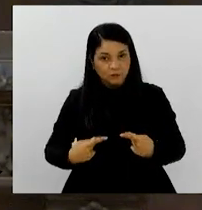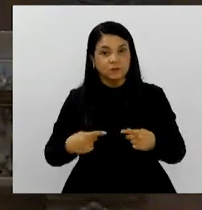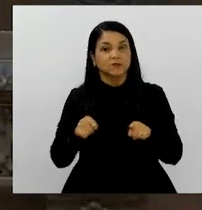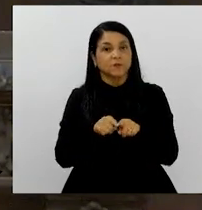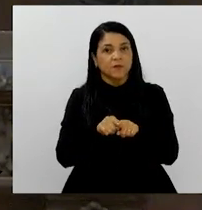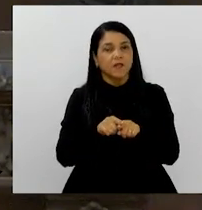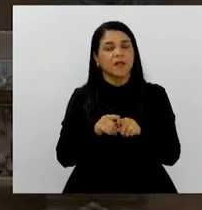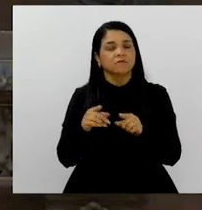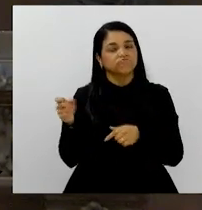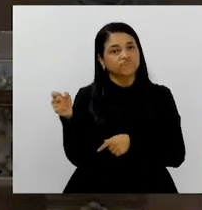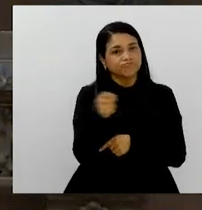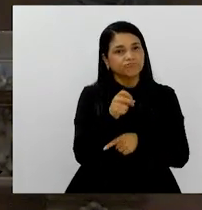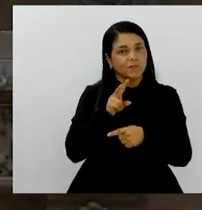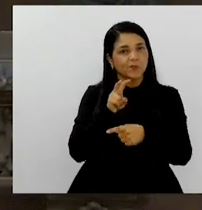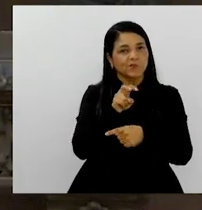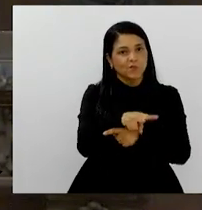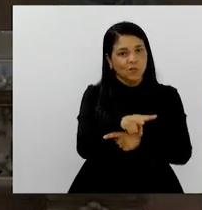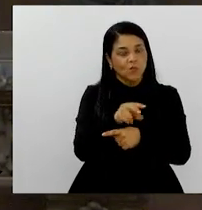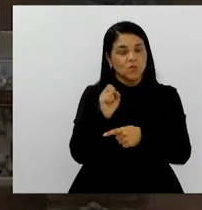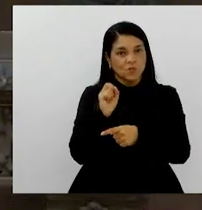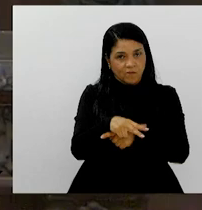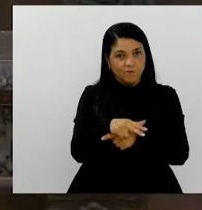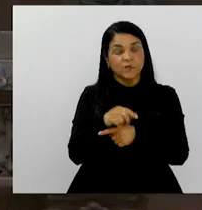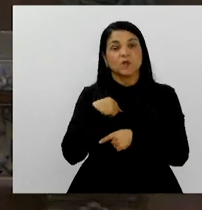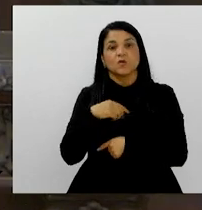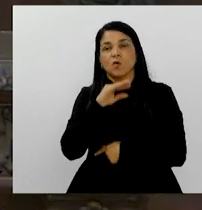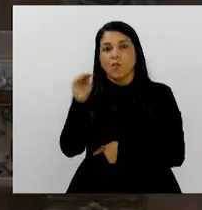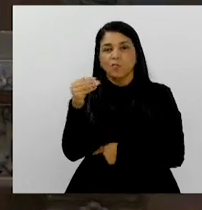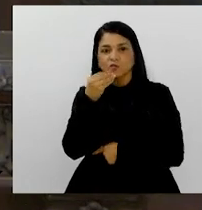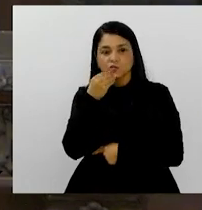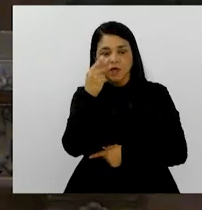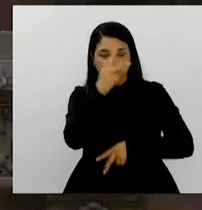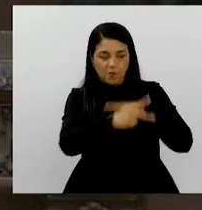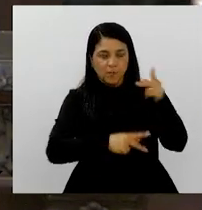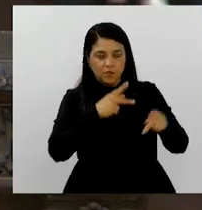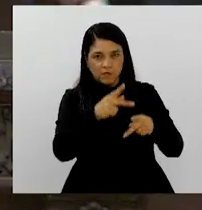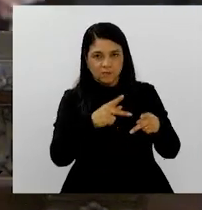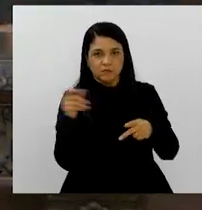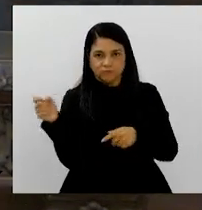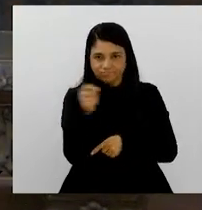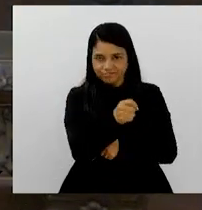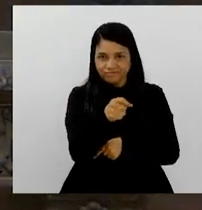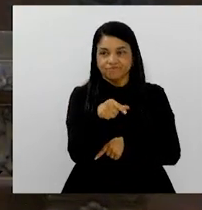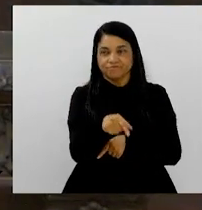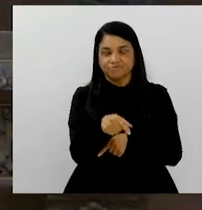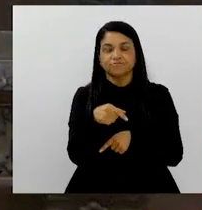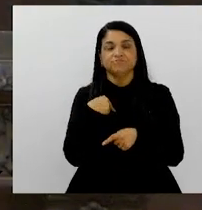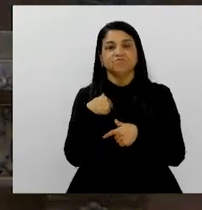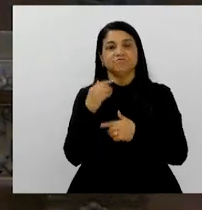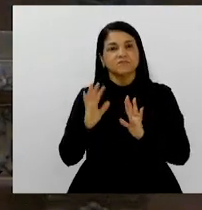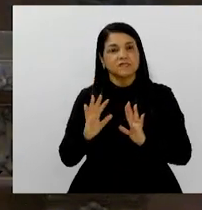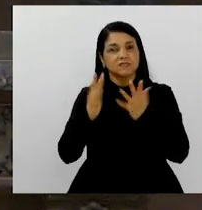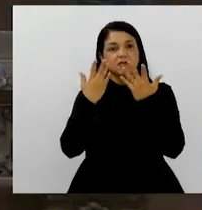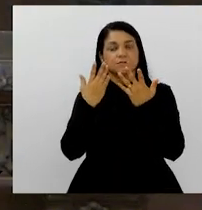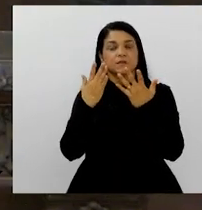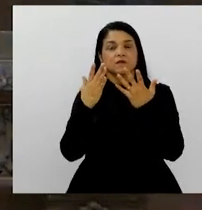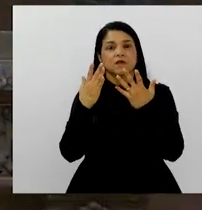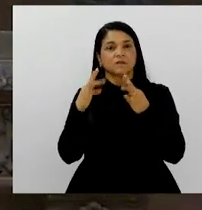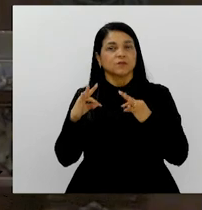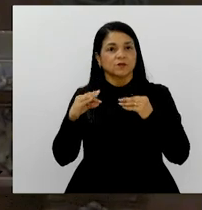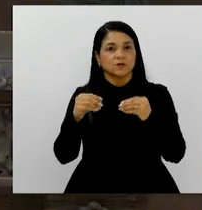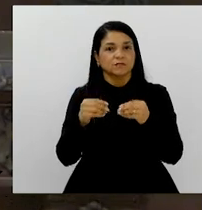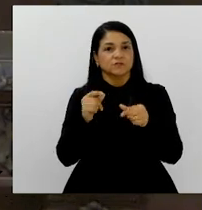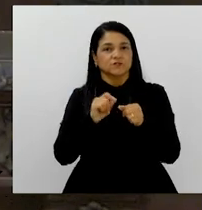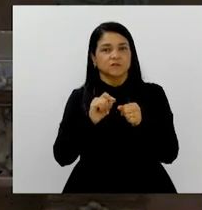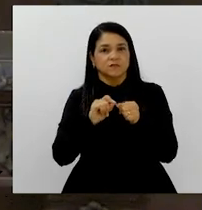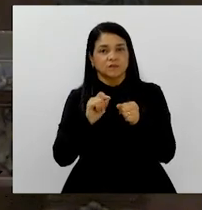e oportunidade para o nosso povo. Então, mais uma vez, a gente tem que celebrar a todos esses fazedores